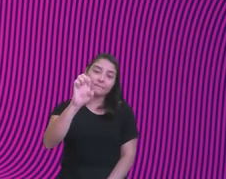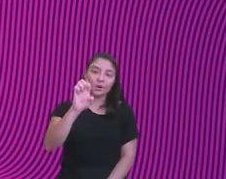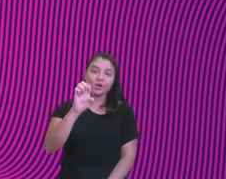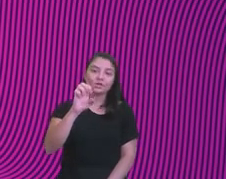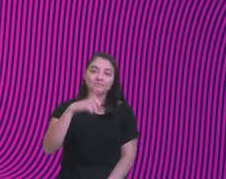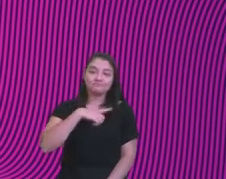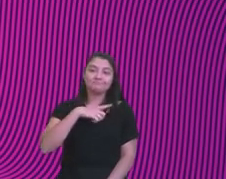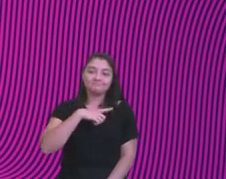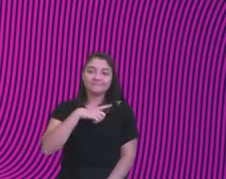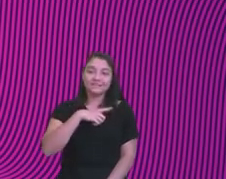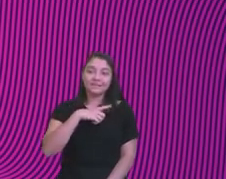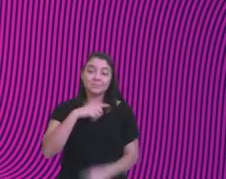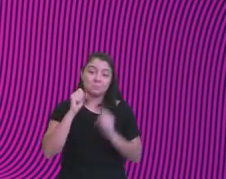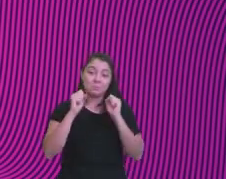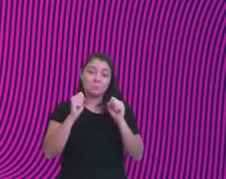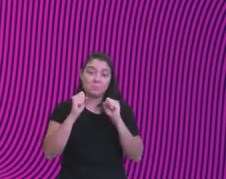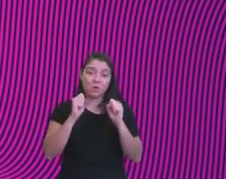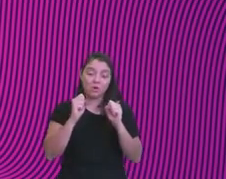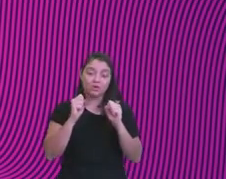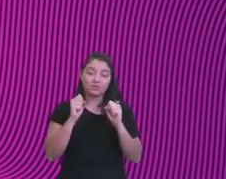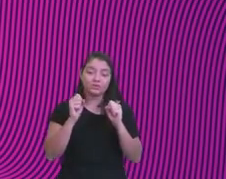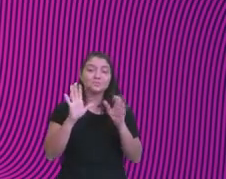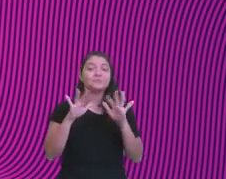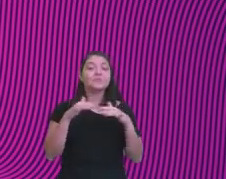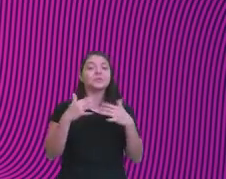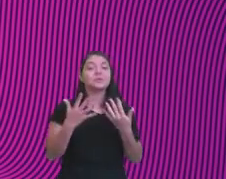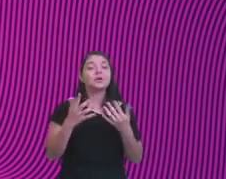à difusão, né? E aí,